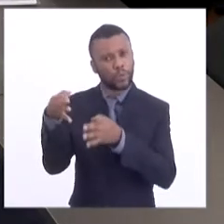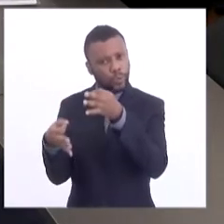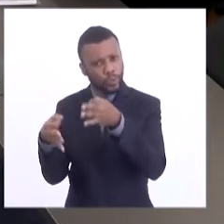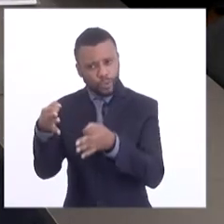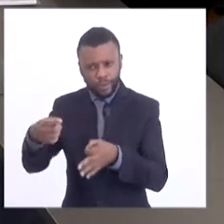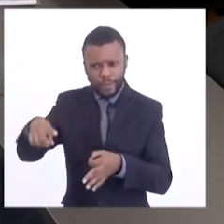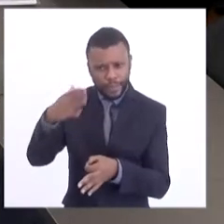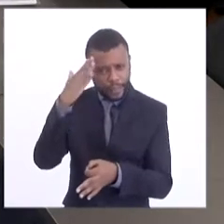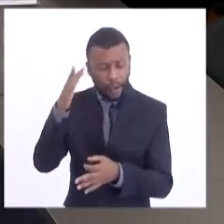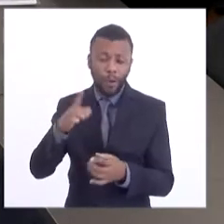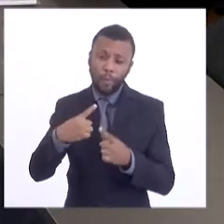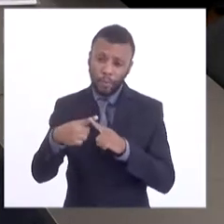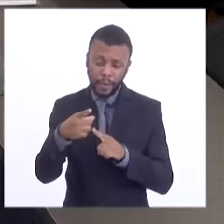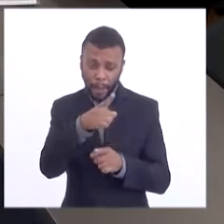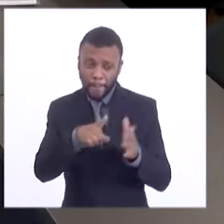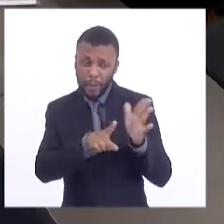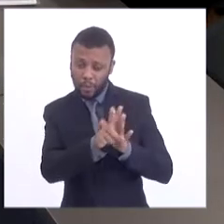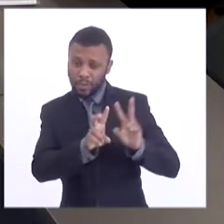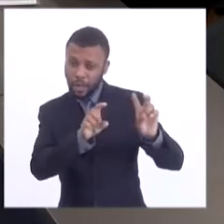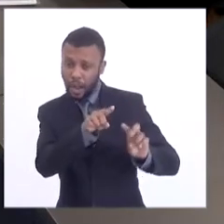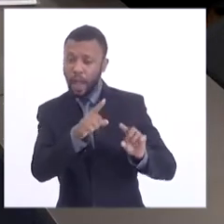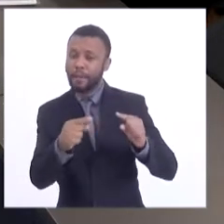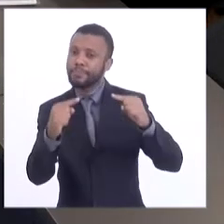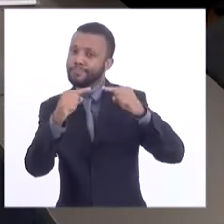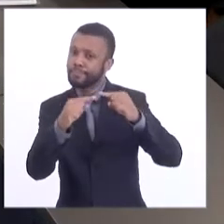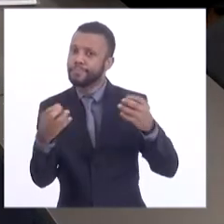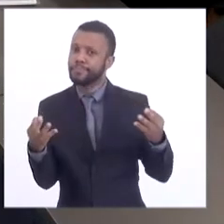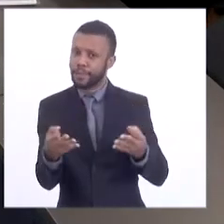tem qualquer pertinência à questão dela